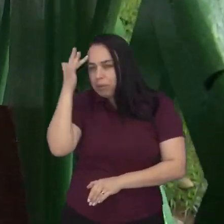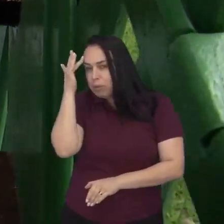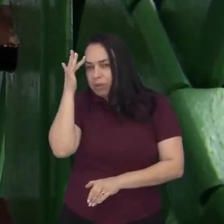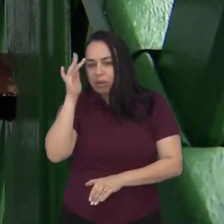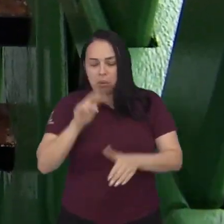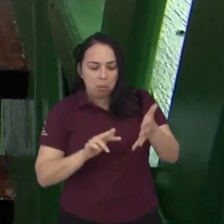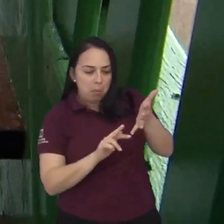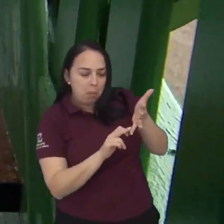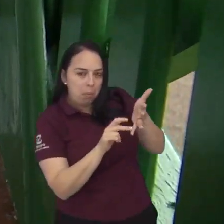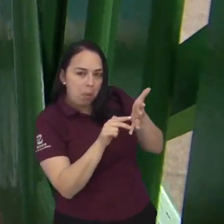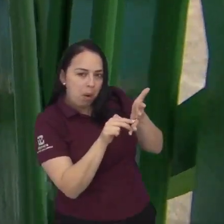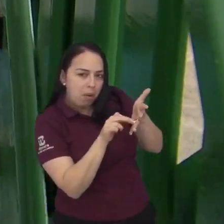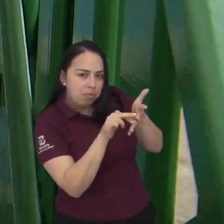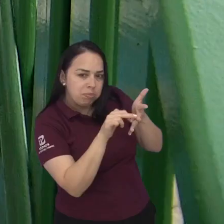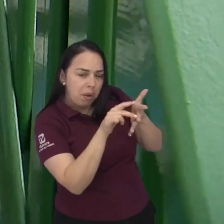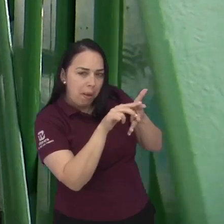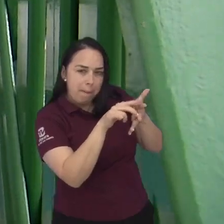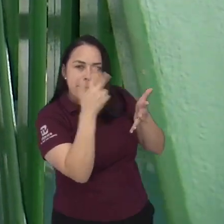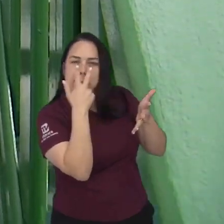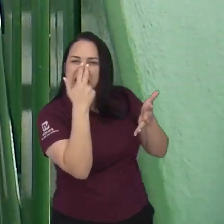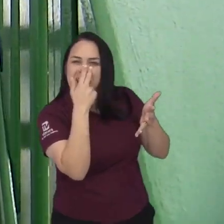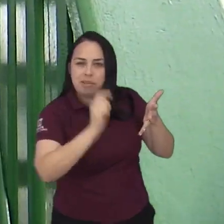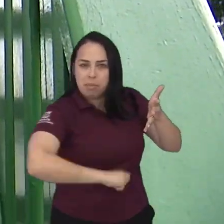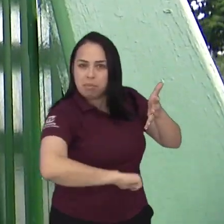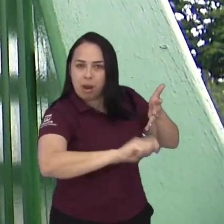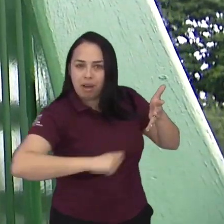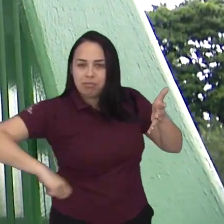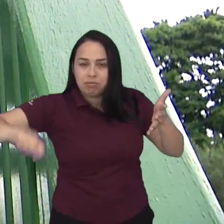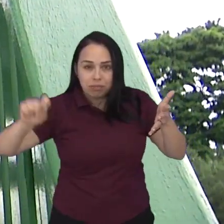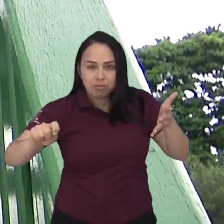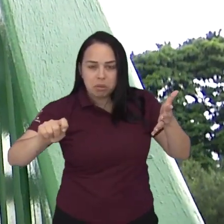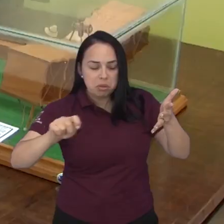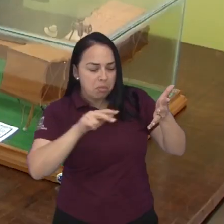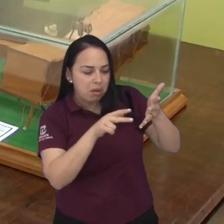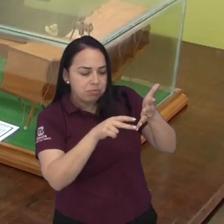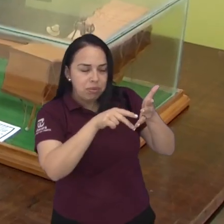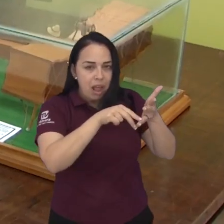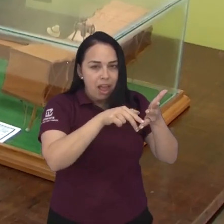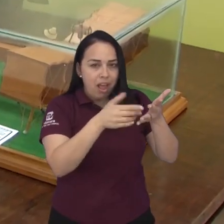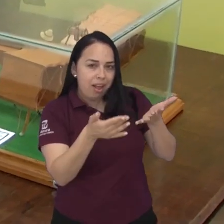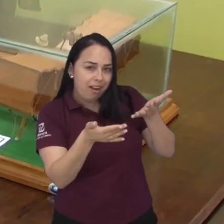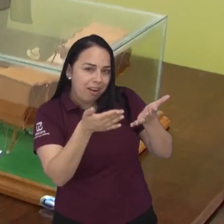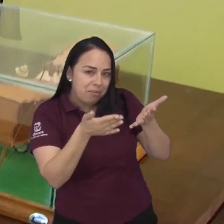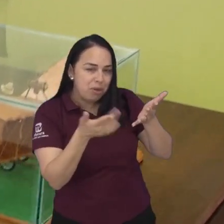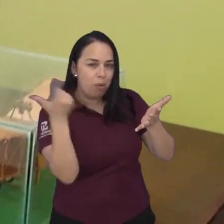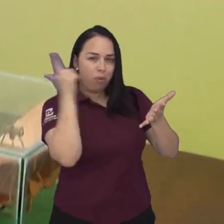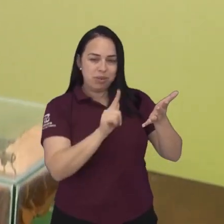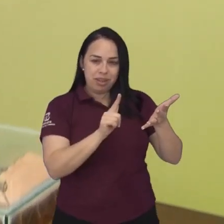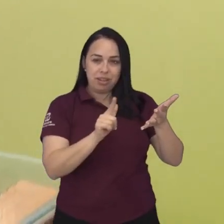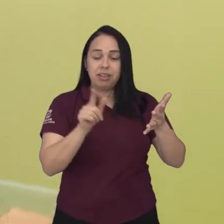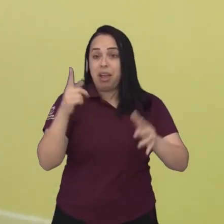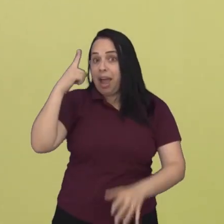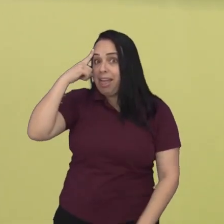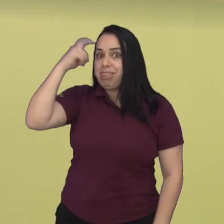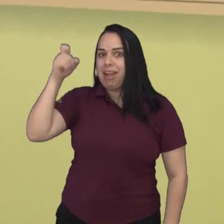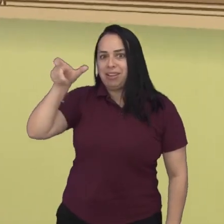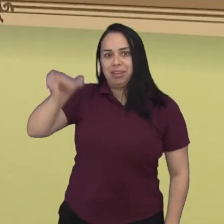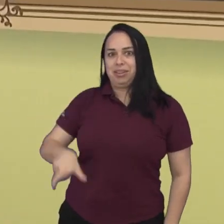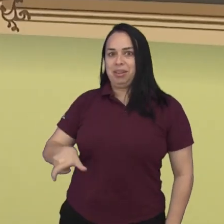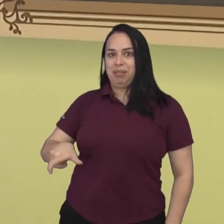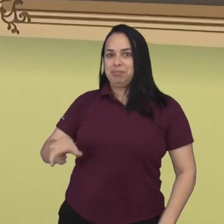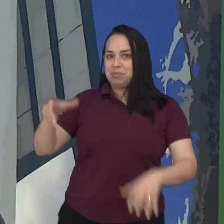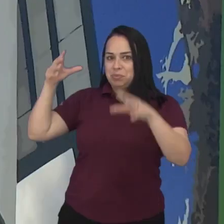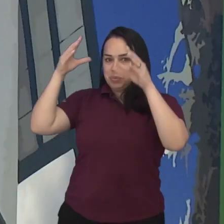com degraus em formato de raquete, pensada para dar mais equilíbrio. Ideias de um dos maiores inventores da história